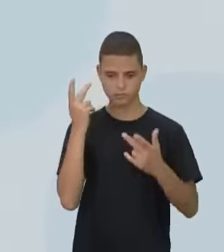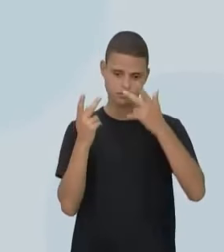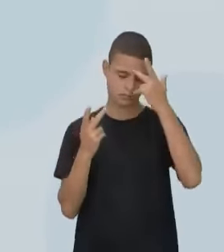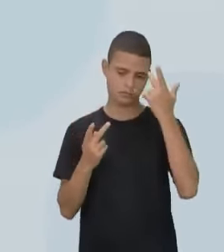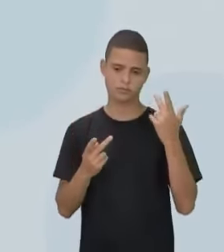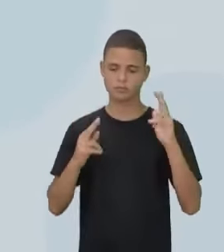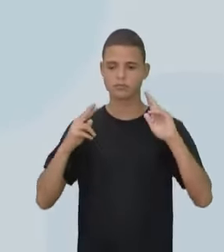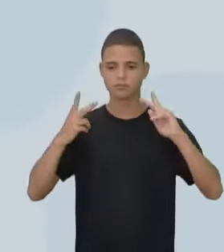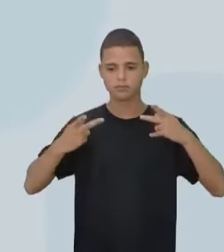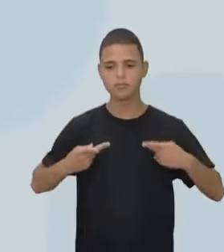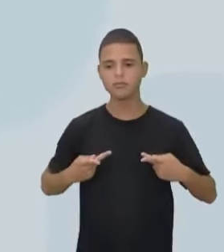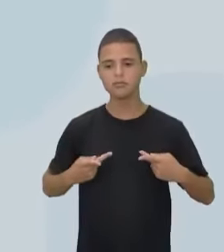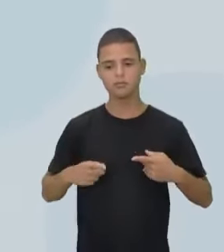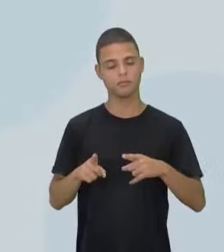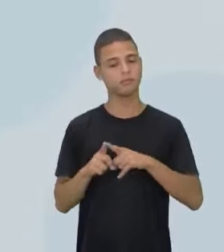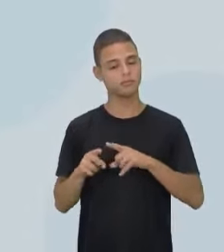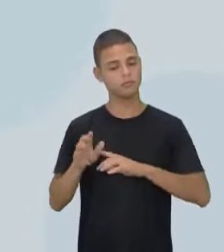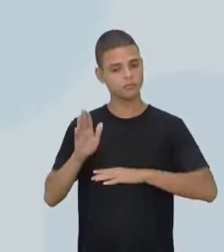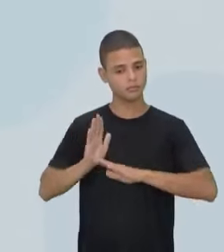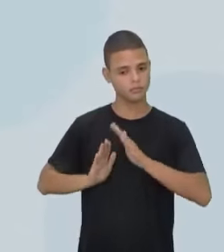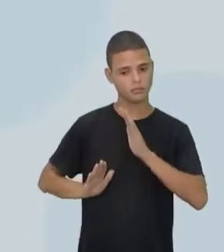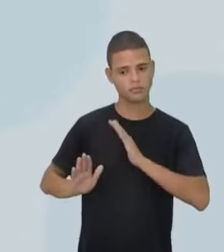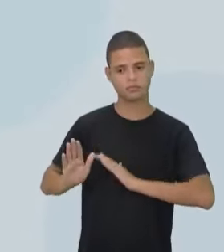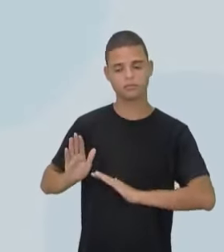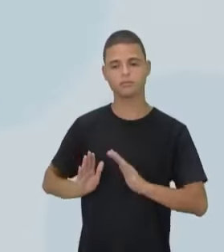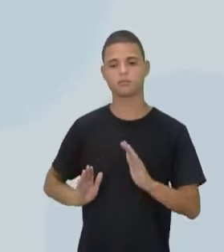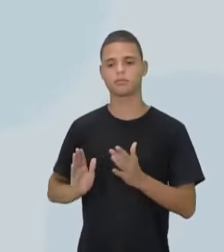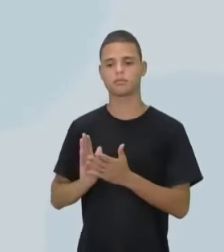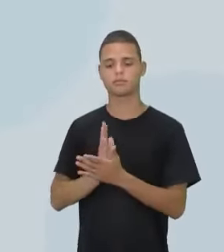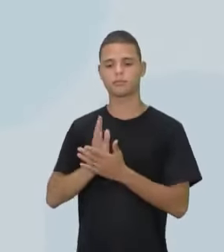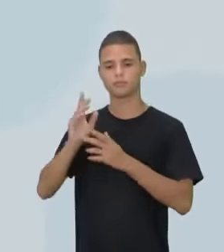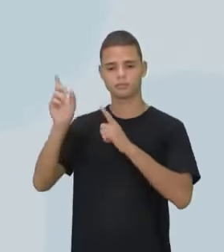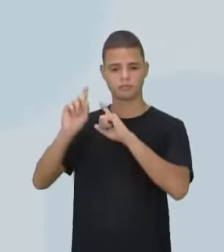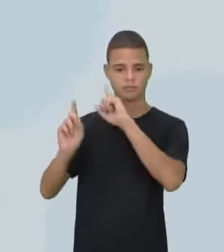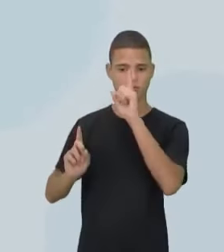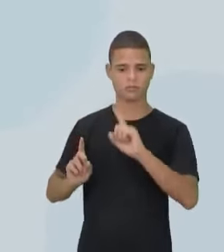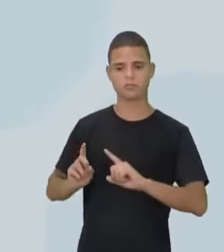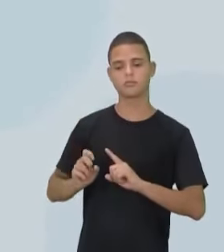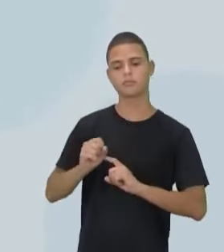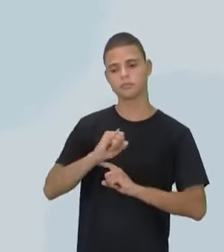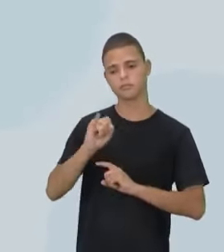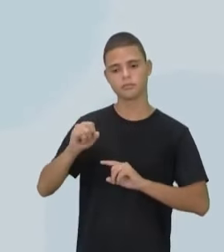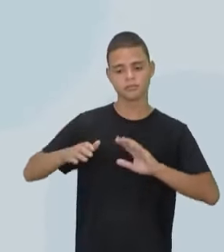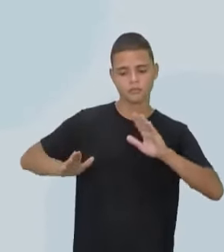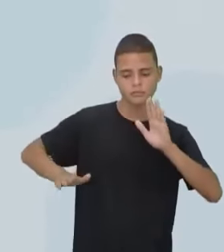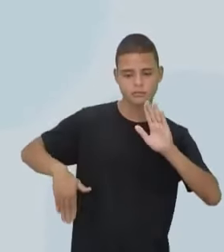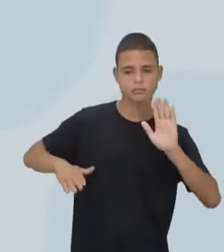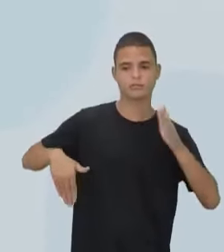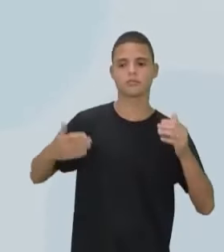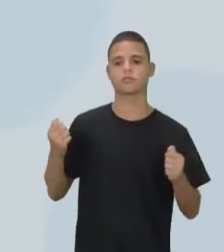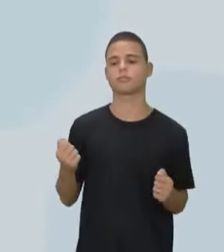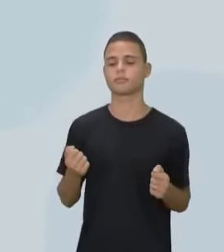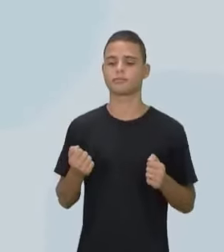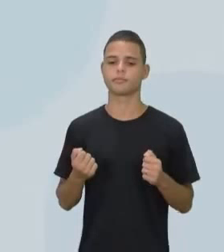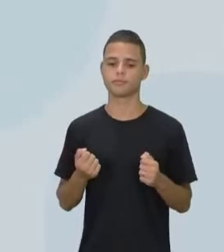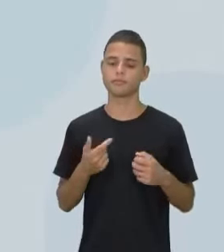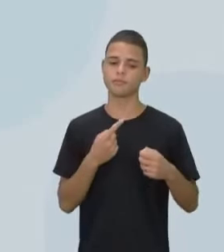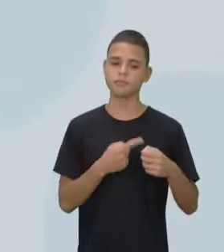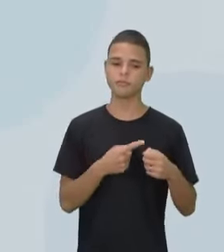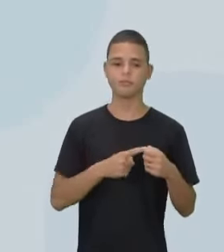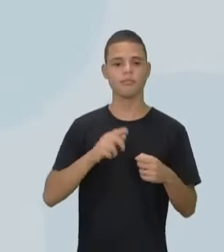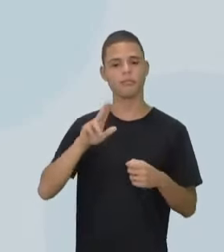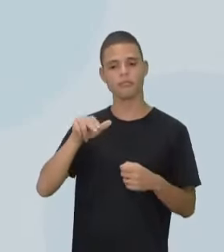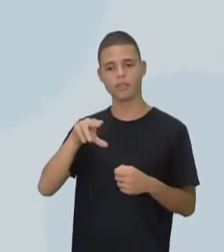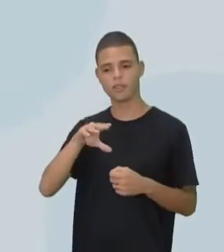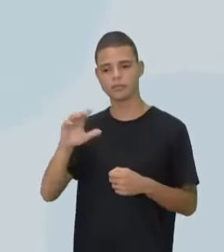Né? Tanto que cuidado com tempestade de raios quando estiver na praia, quando estiver no campo, tá? Nunca